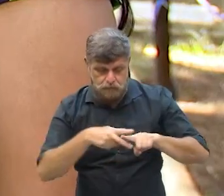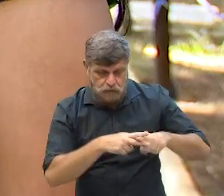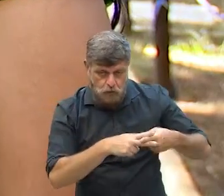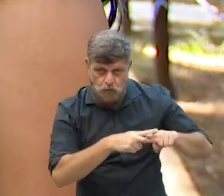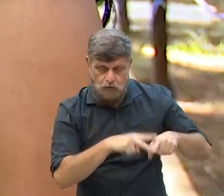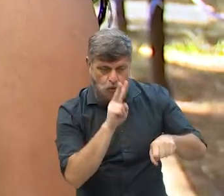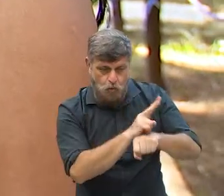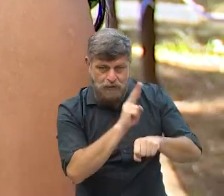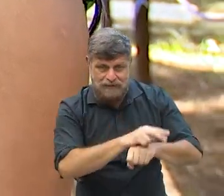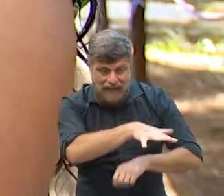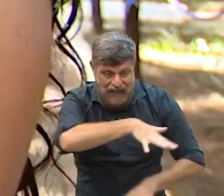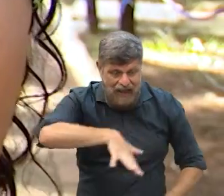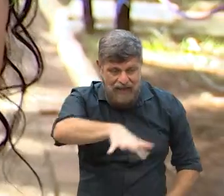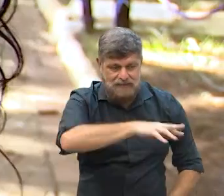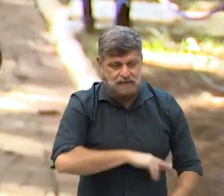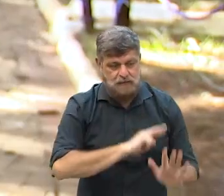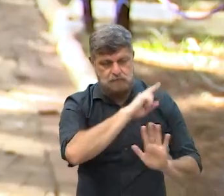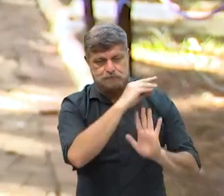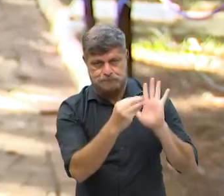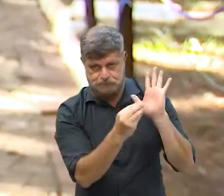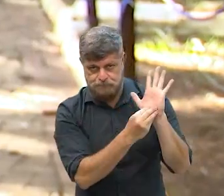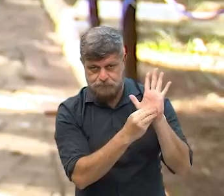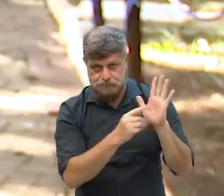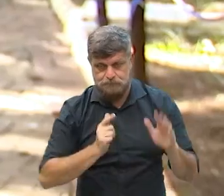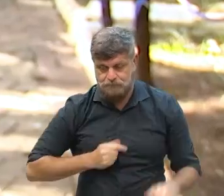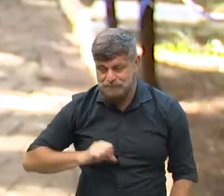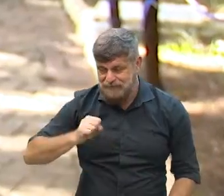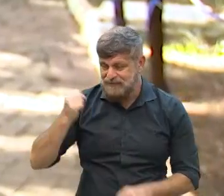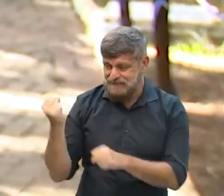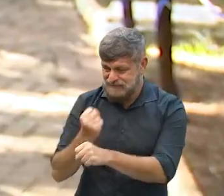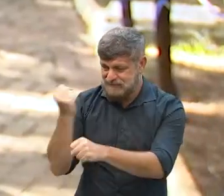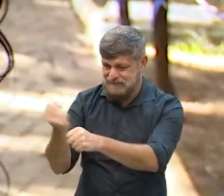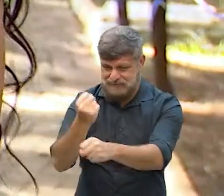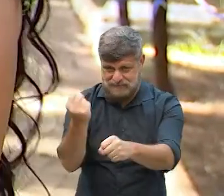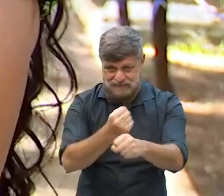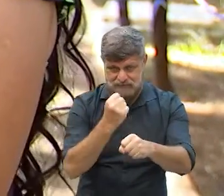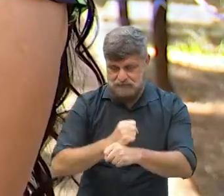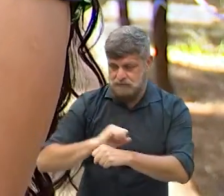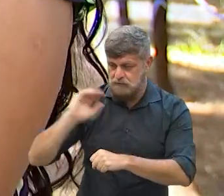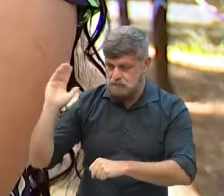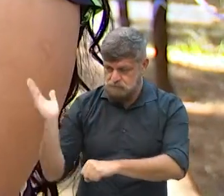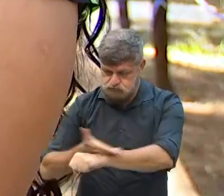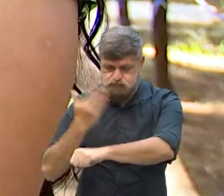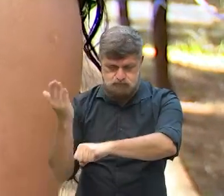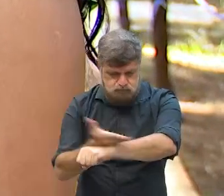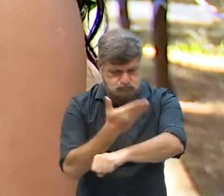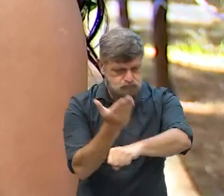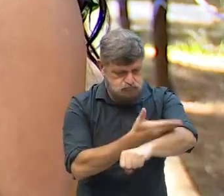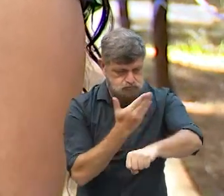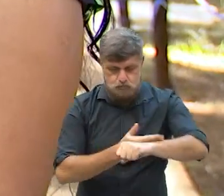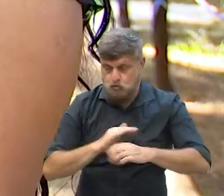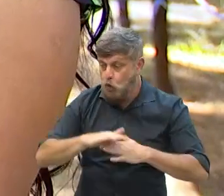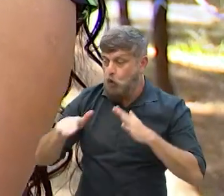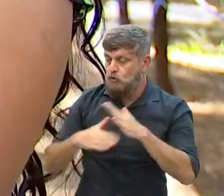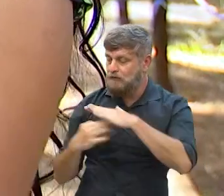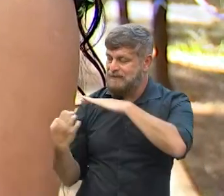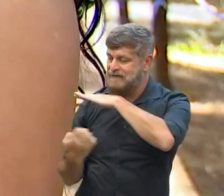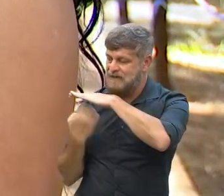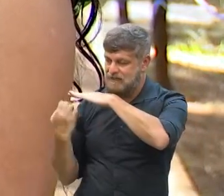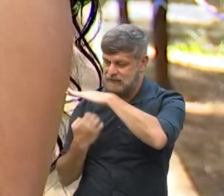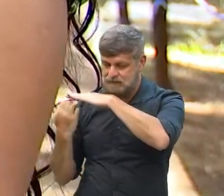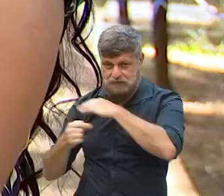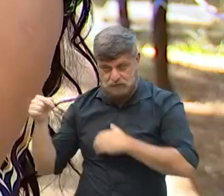áreas de APP, a compensação em todas as obras realizadas, a todas as empresas que vêm e precisam implantar